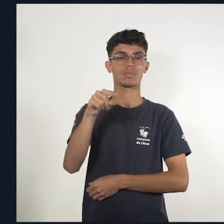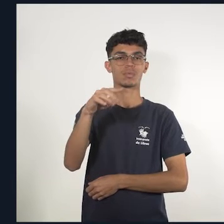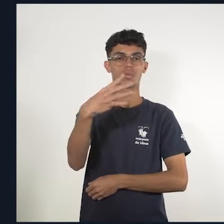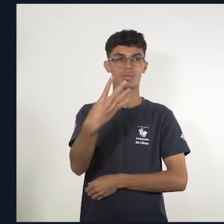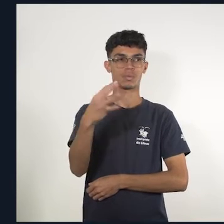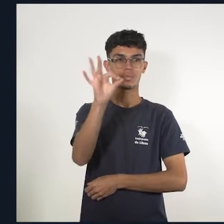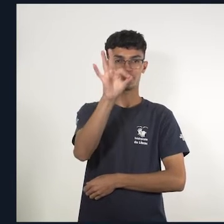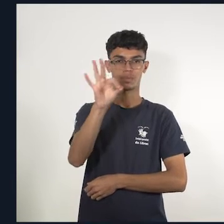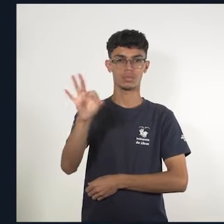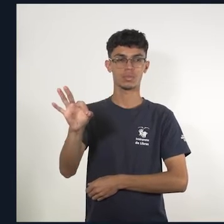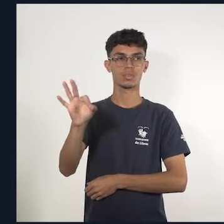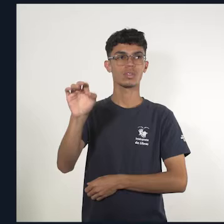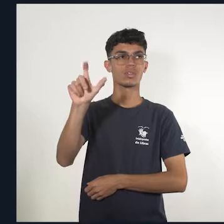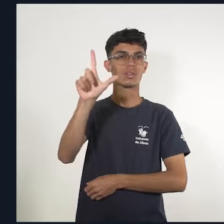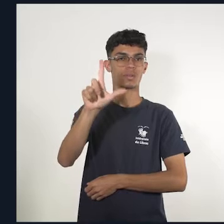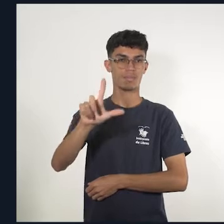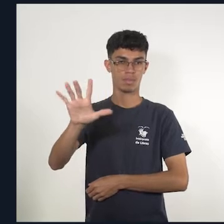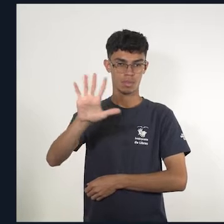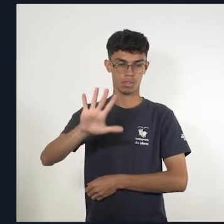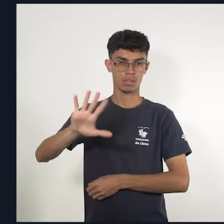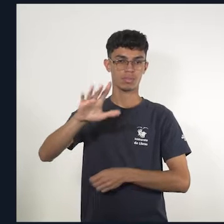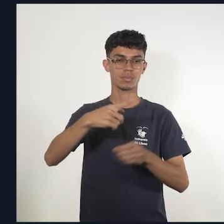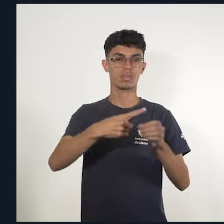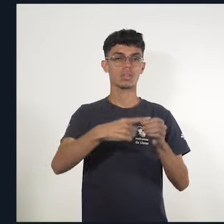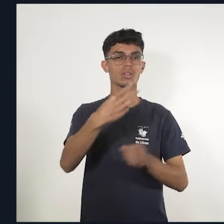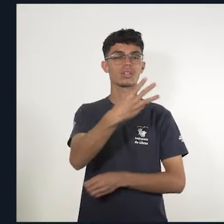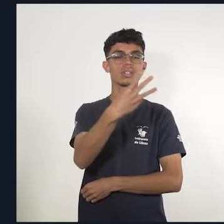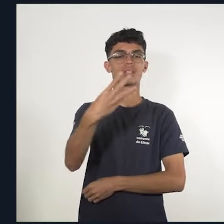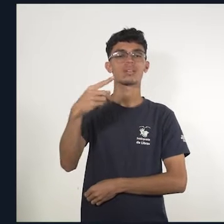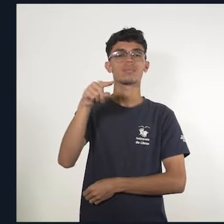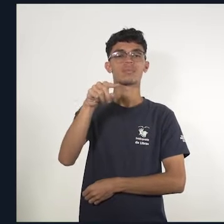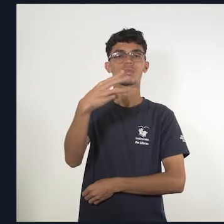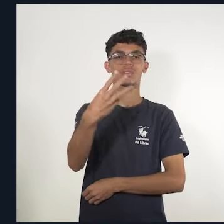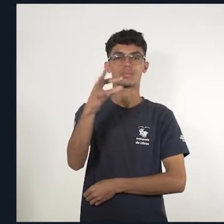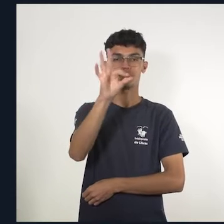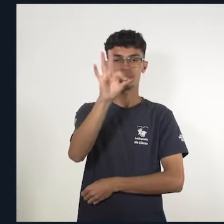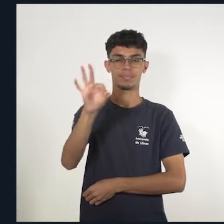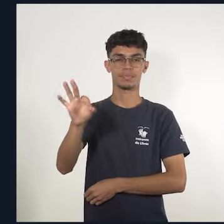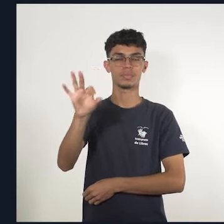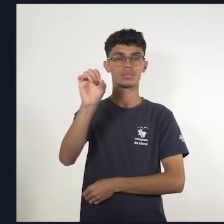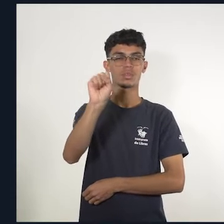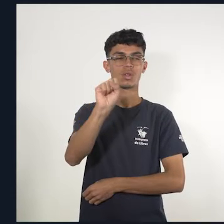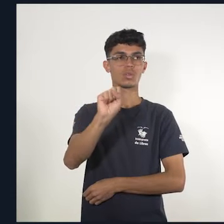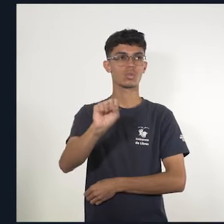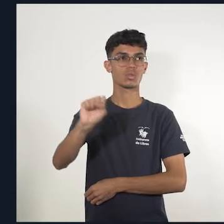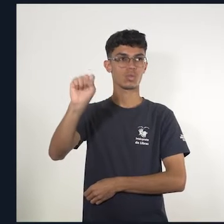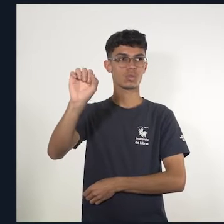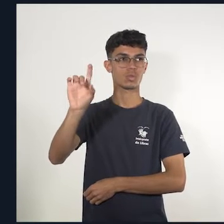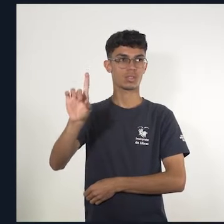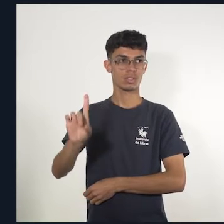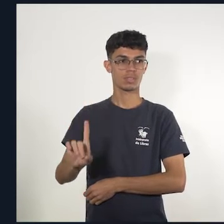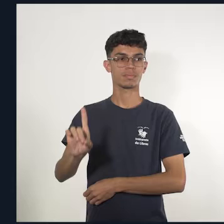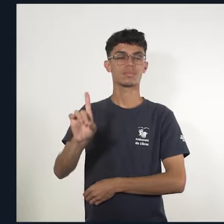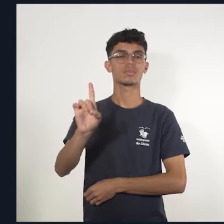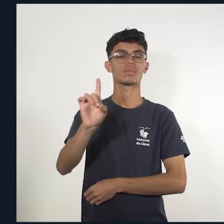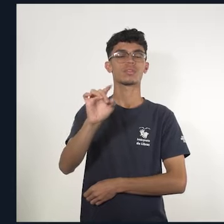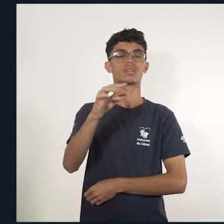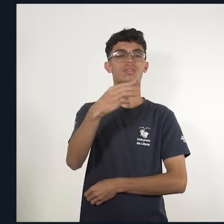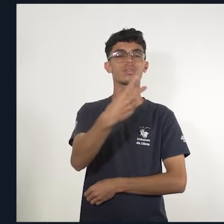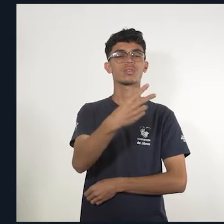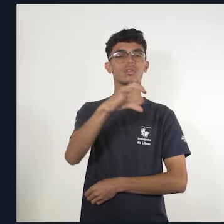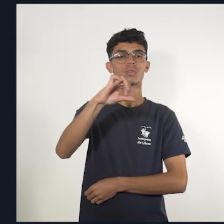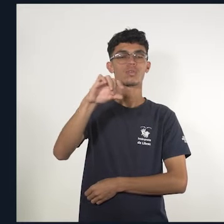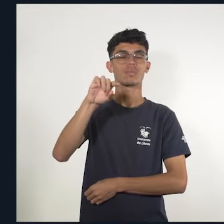34,4%, a zona leste da cidade com 33,3%, a zona sudeste da cidade com 29,6%